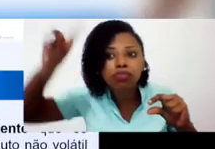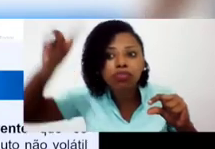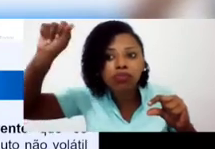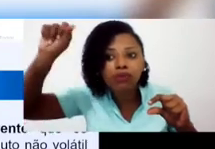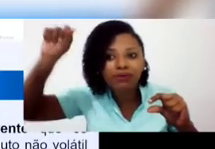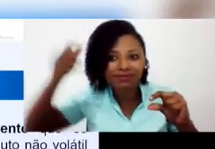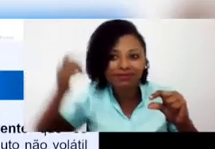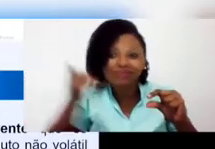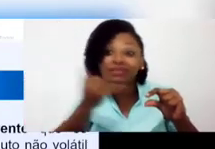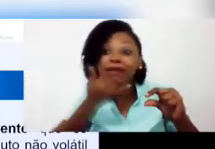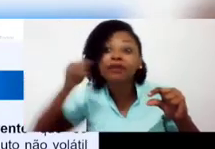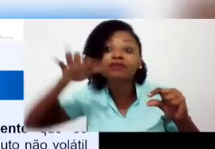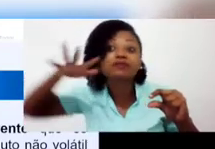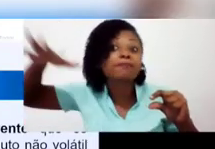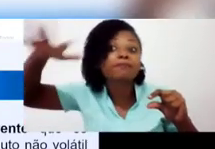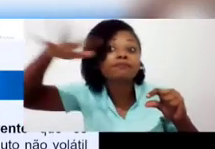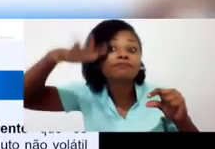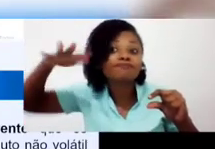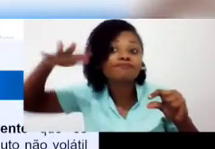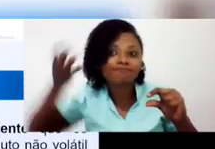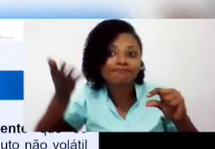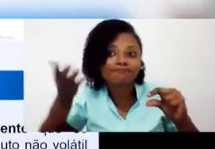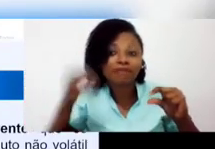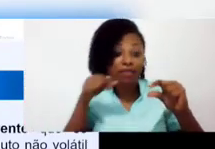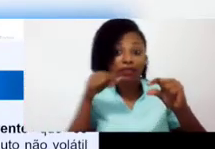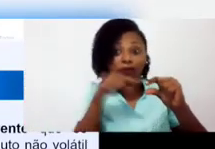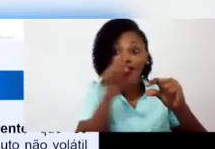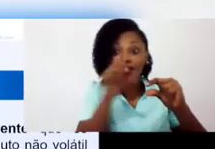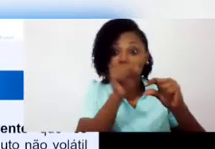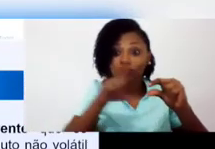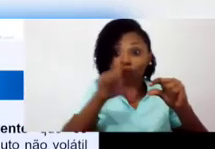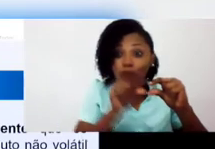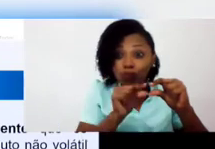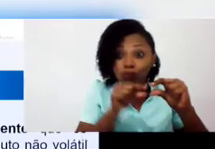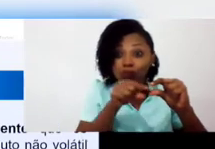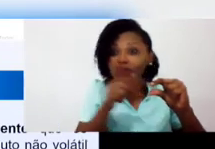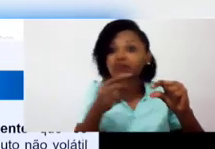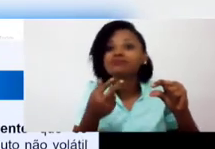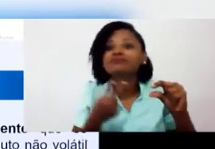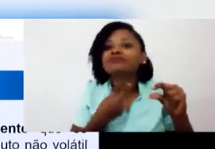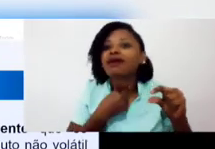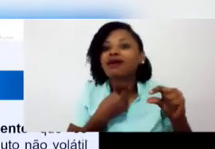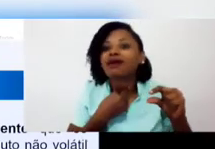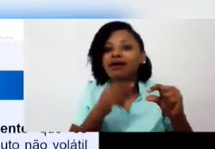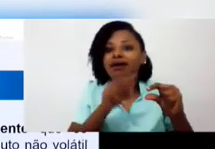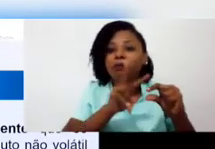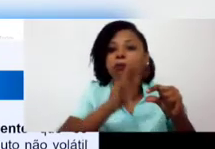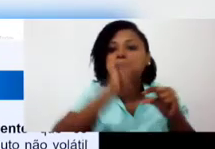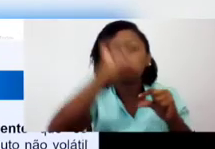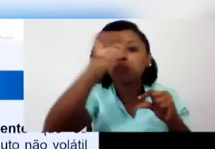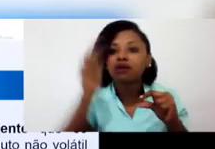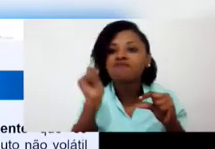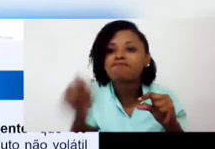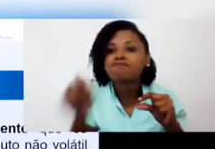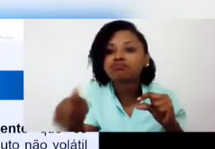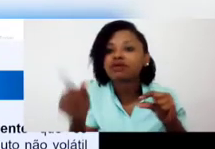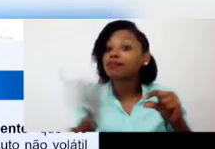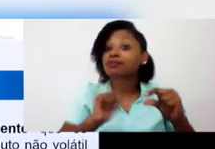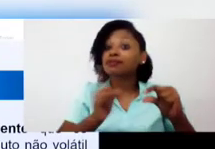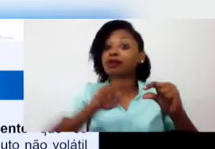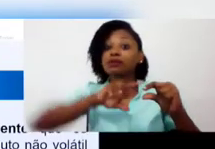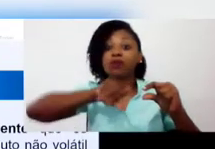temperatura ambiente. Então, o soluto, ele não pode ter uma evaporação fácil, né? Ele